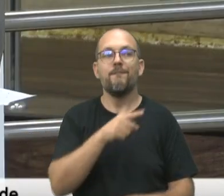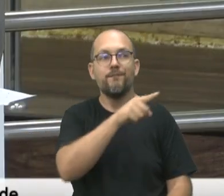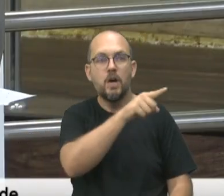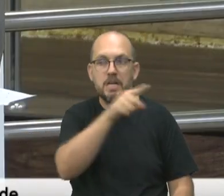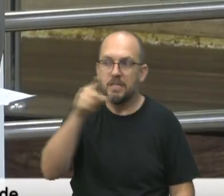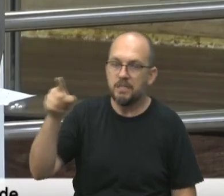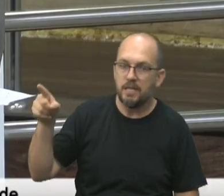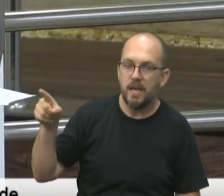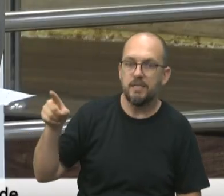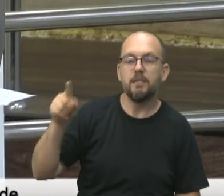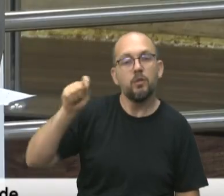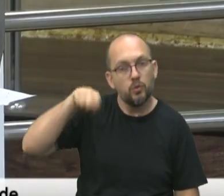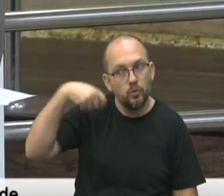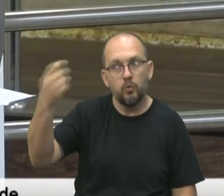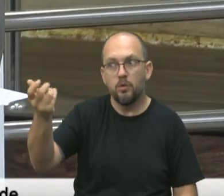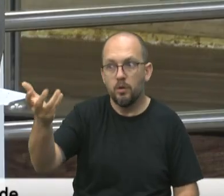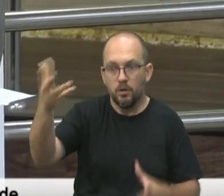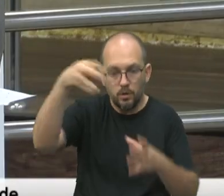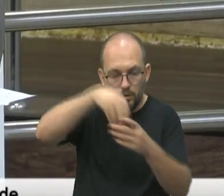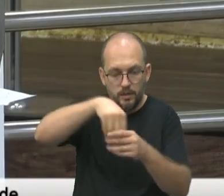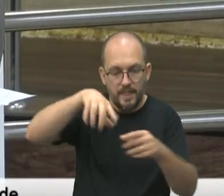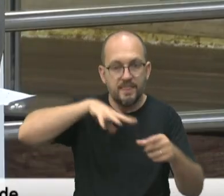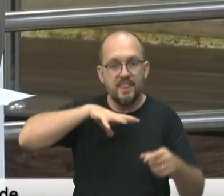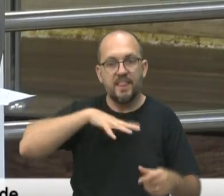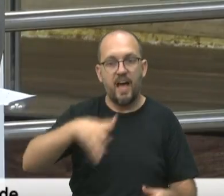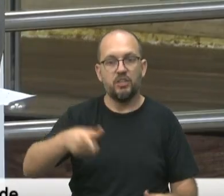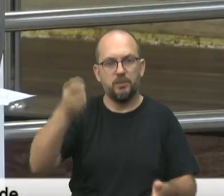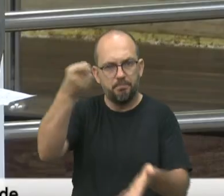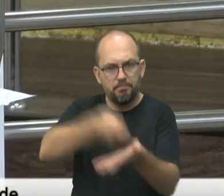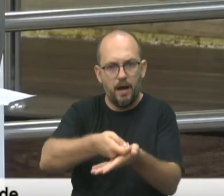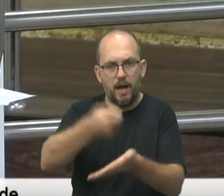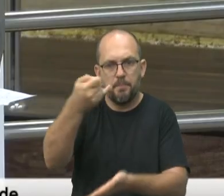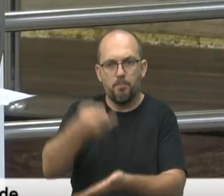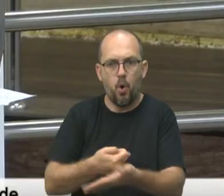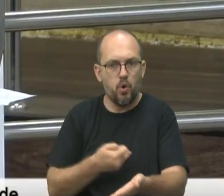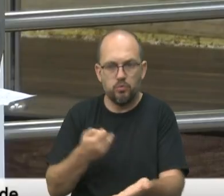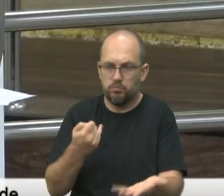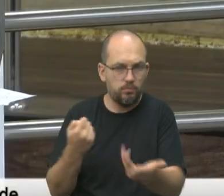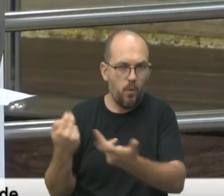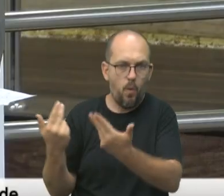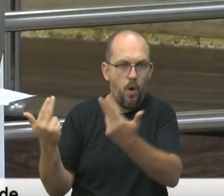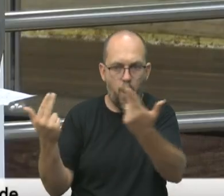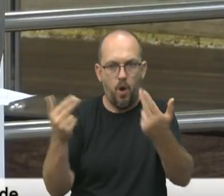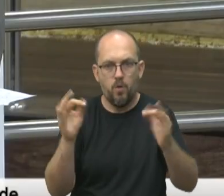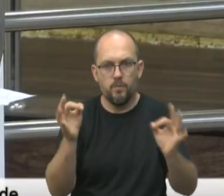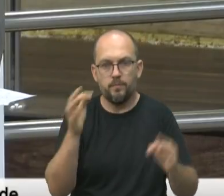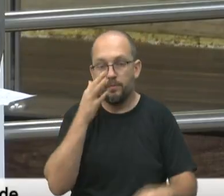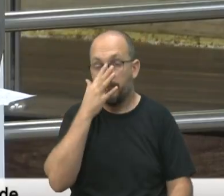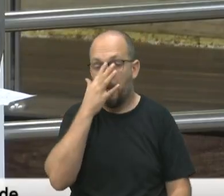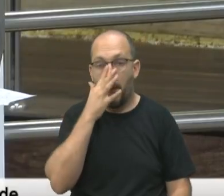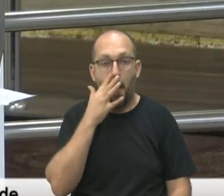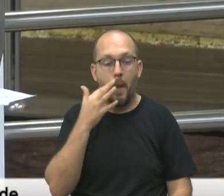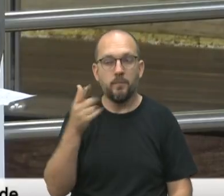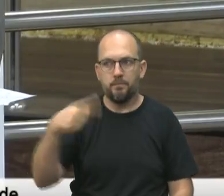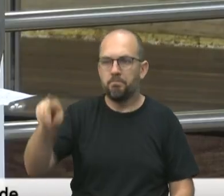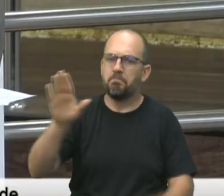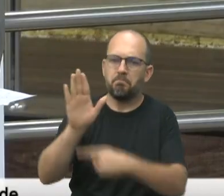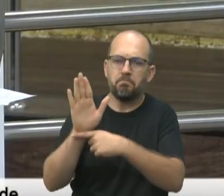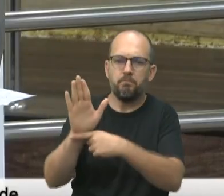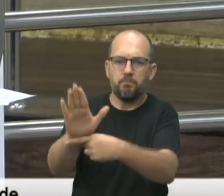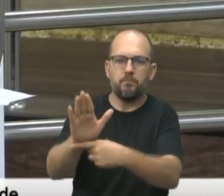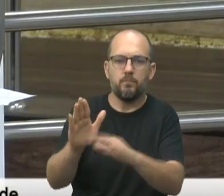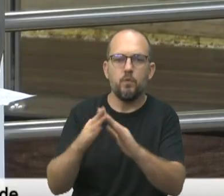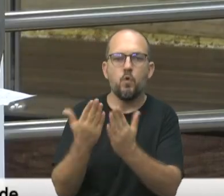vocês, são parte dessa cidade. Vocês pagam os impostos de vocês. Vocês contribuem na escola,